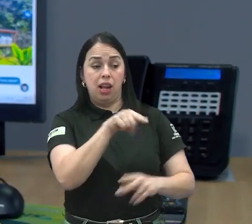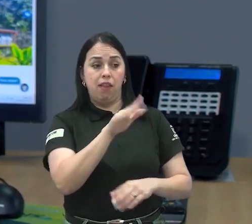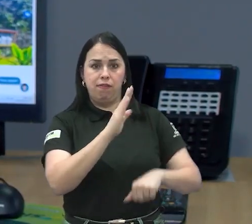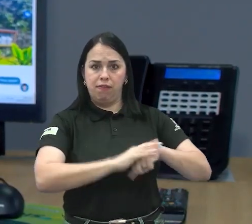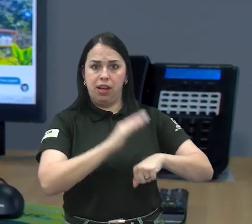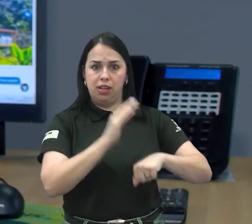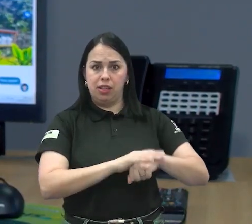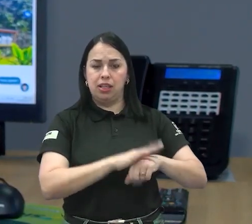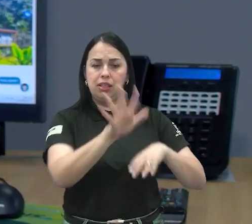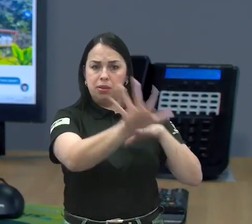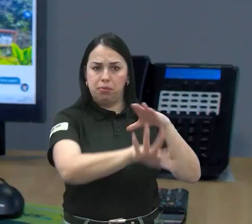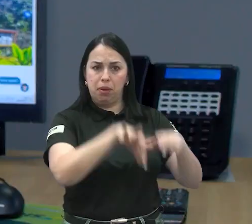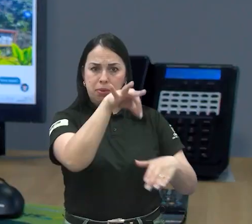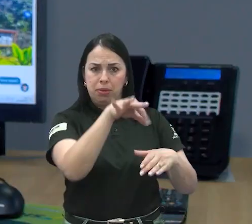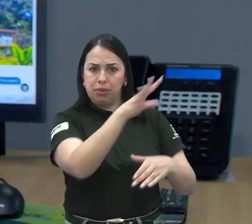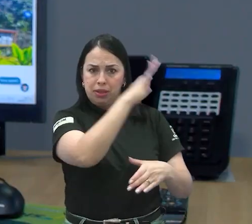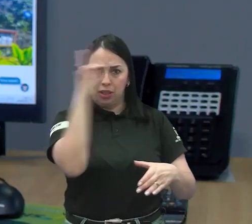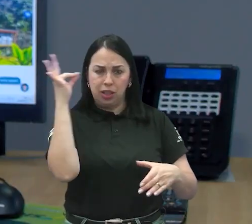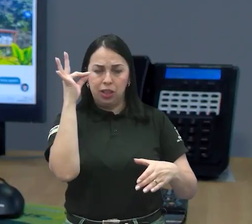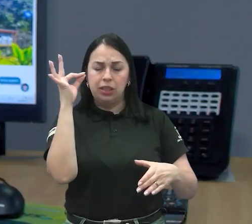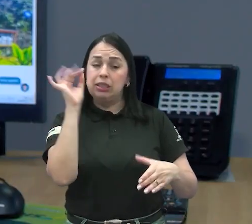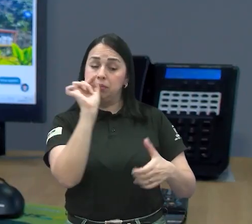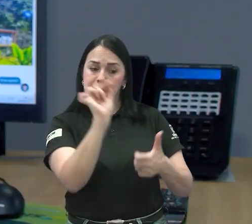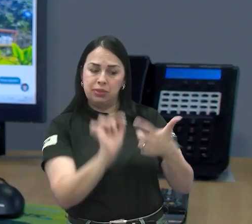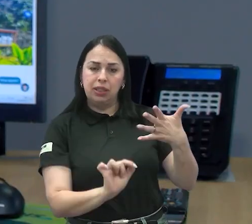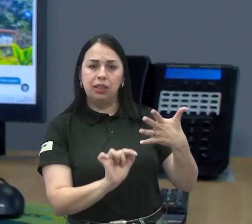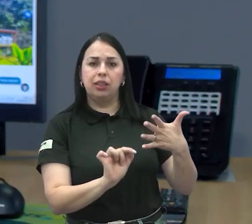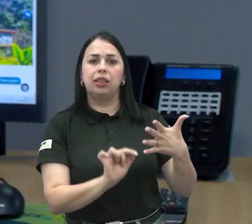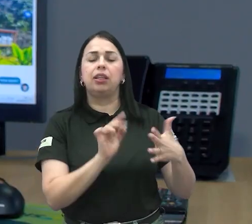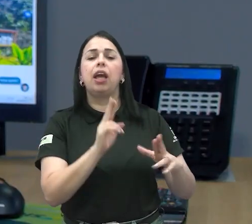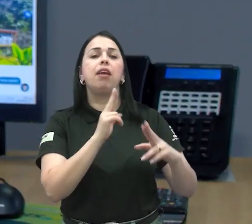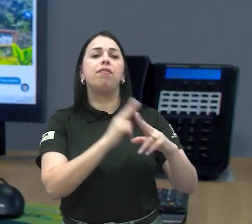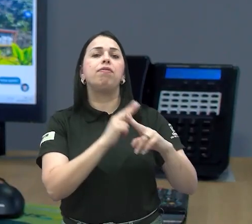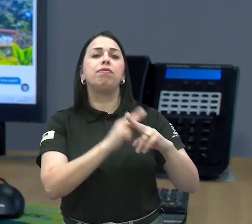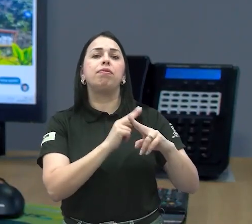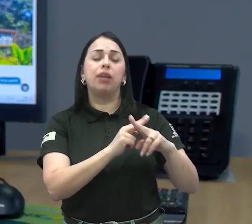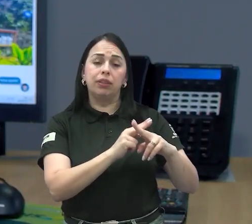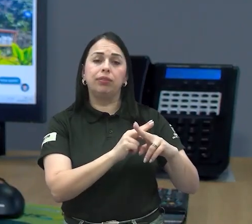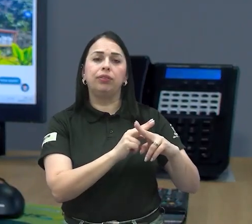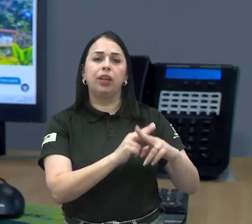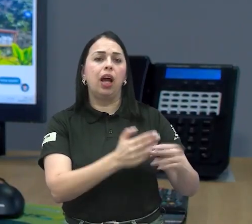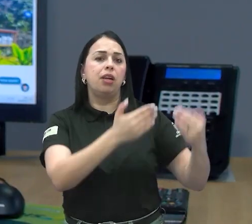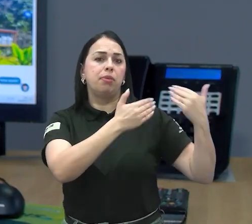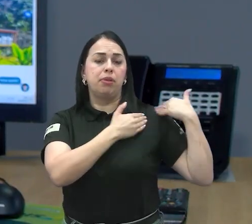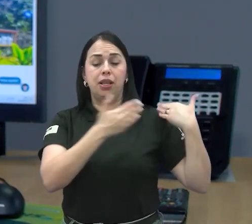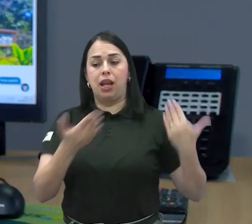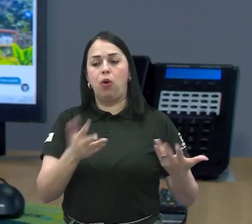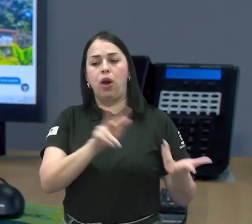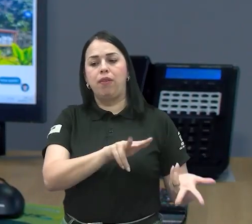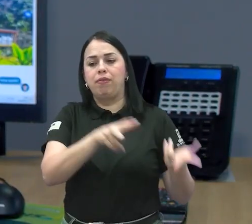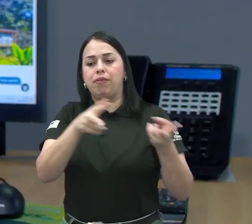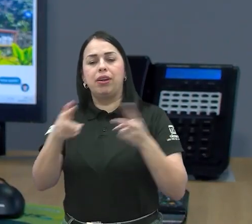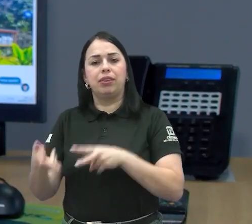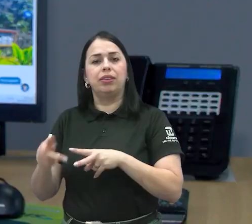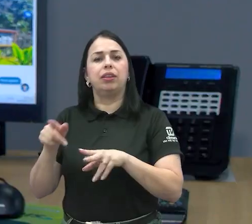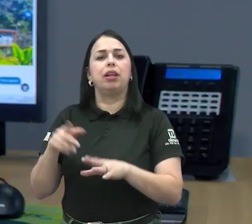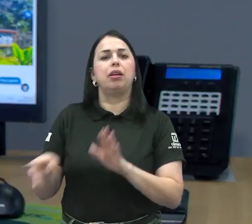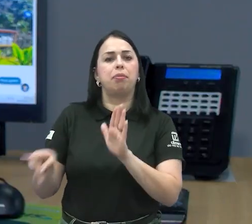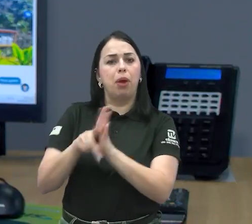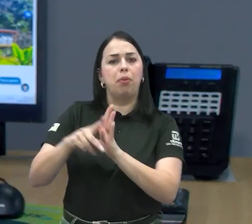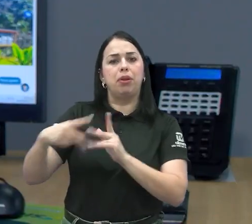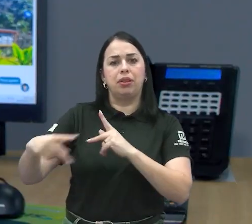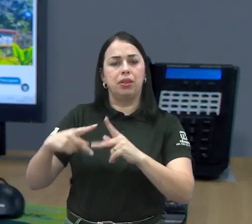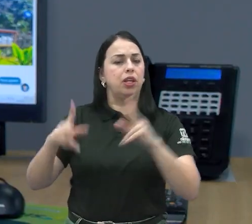faz esses jogos, as loterias, na verdade, são todos os jogos, feito pela Caixa Econômica Federal. Agora a gente vai fazer para